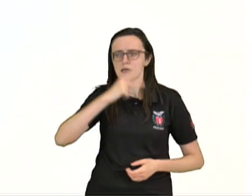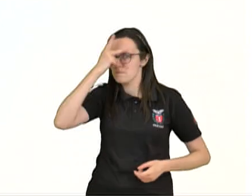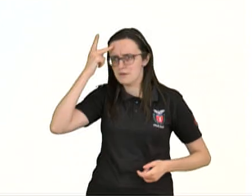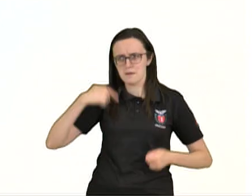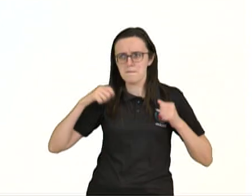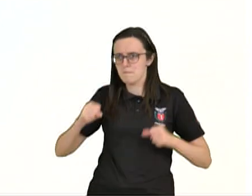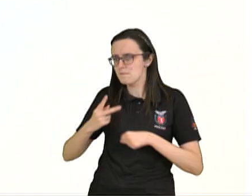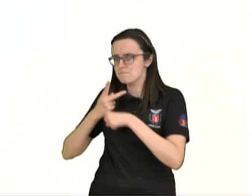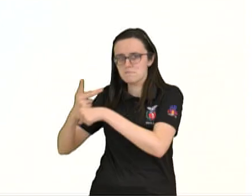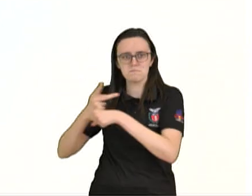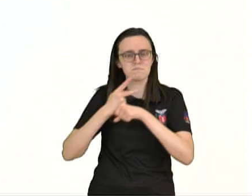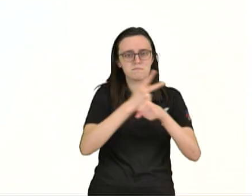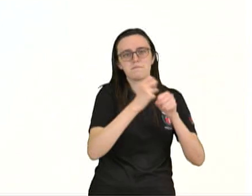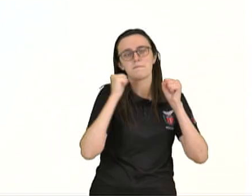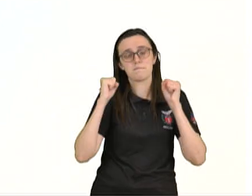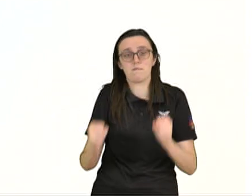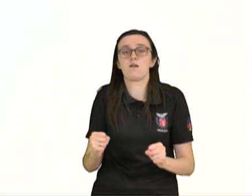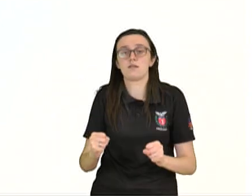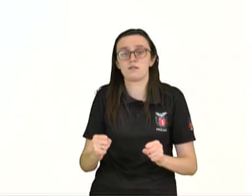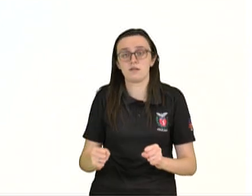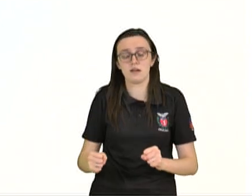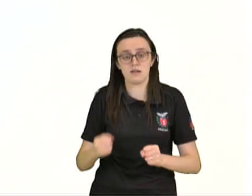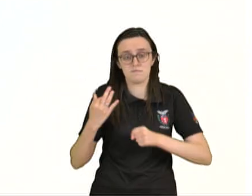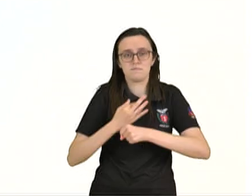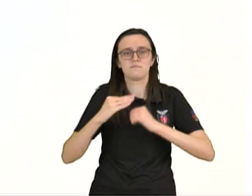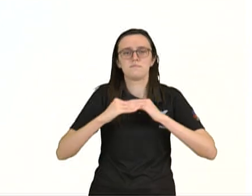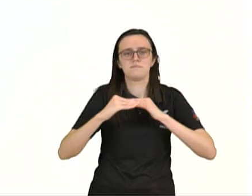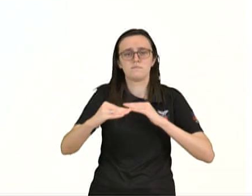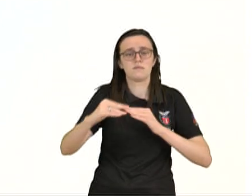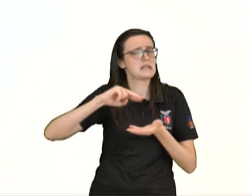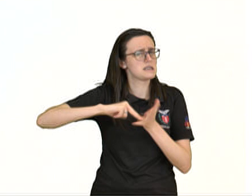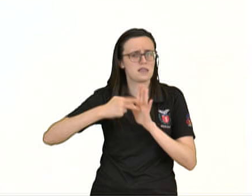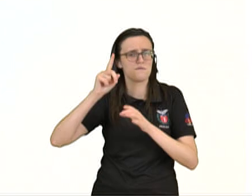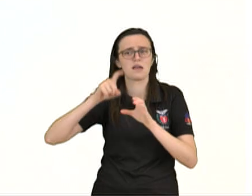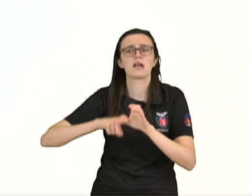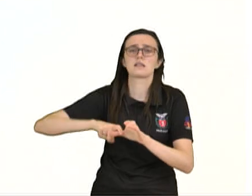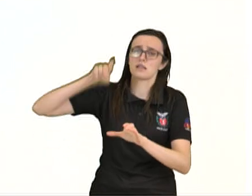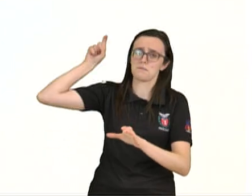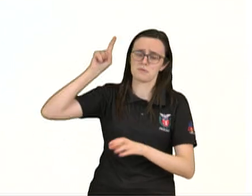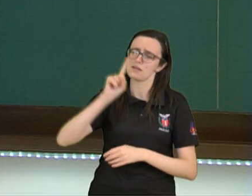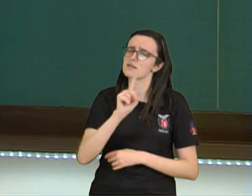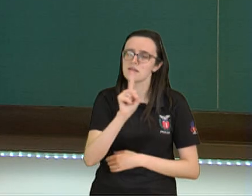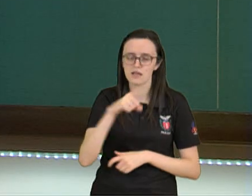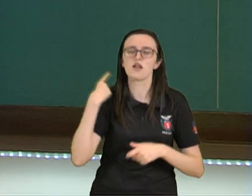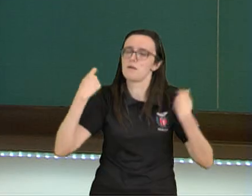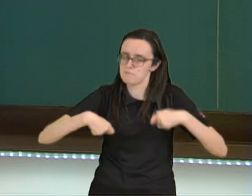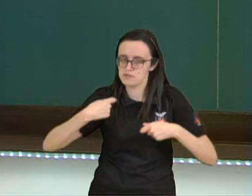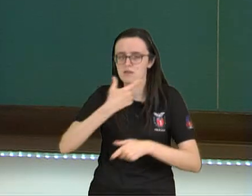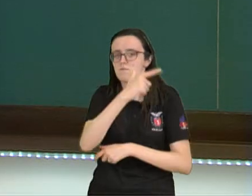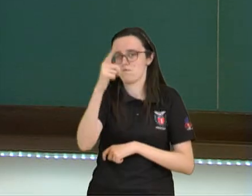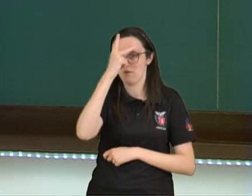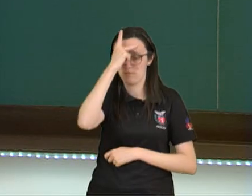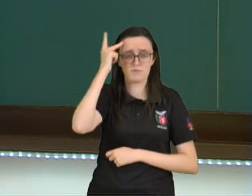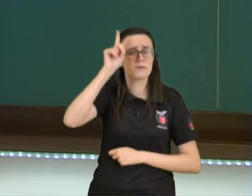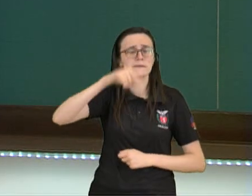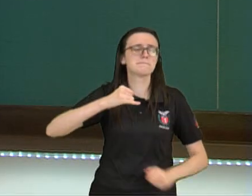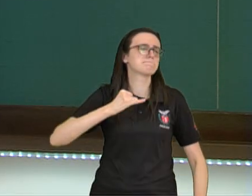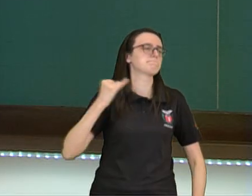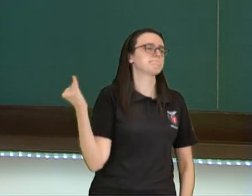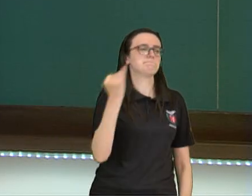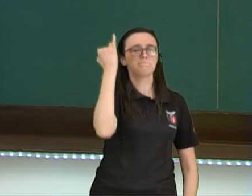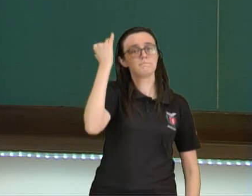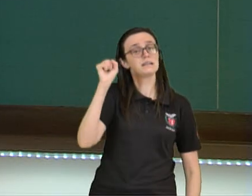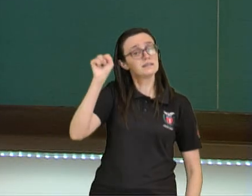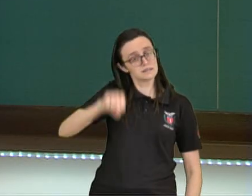pode contar ao recorrer. Ser resiliente não significa ser independente. Nós precisamos uns dos outros. E é muito importante,